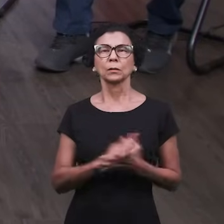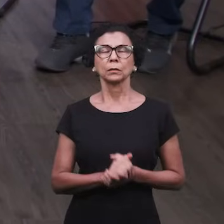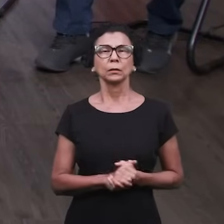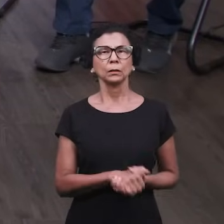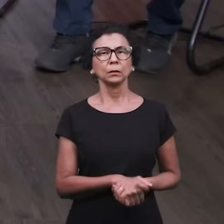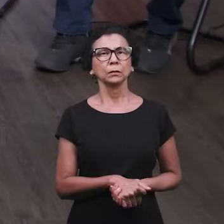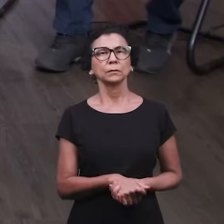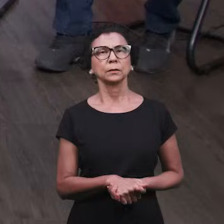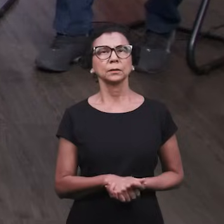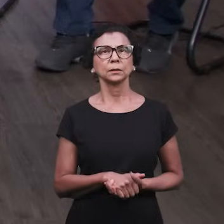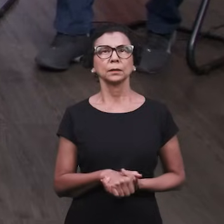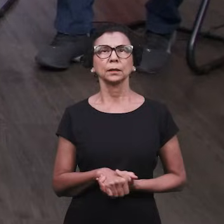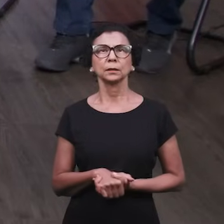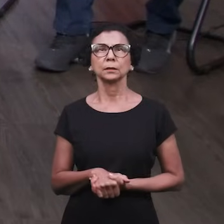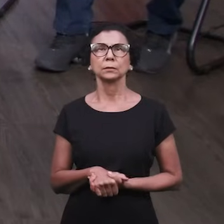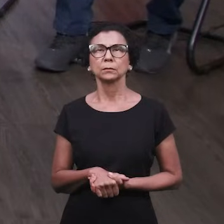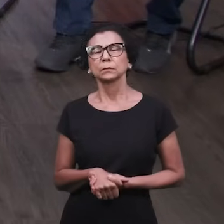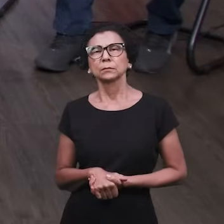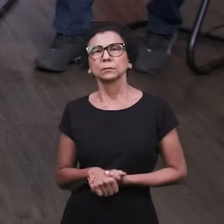numa loja, às vezes tem